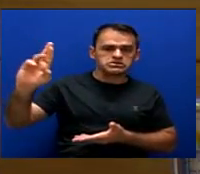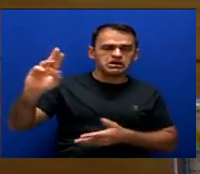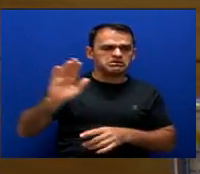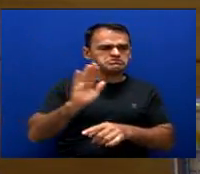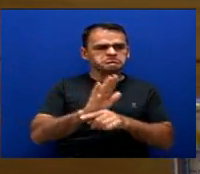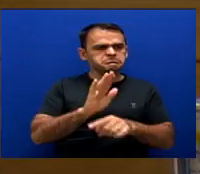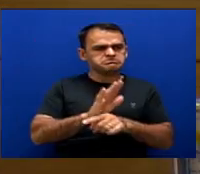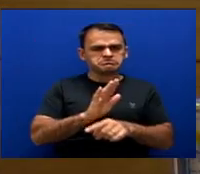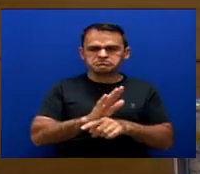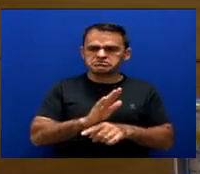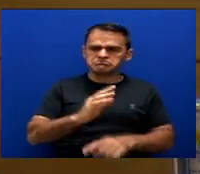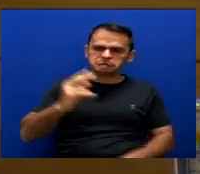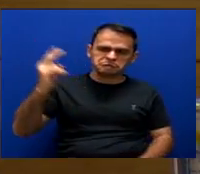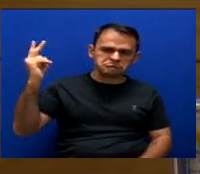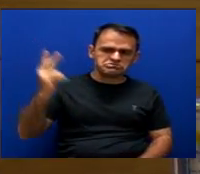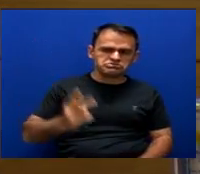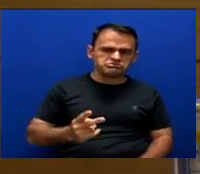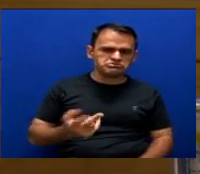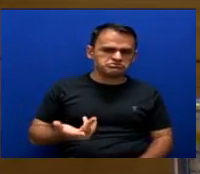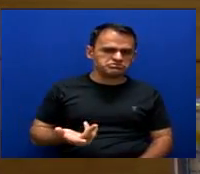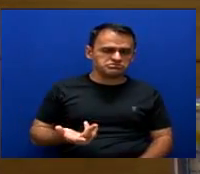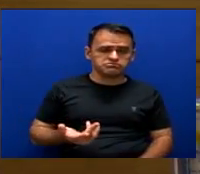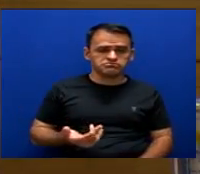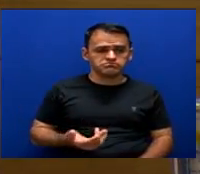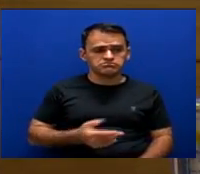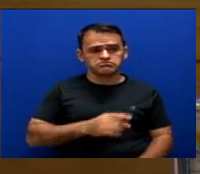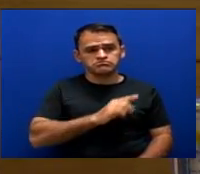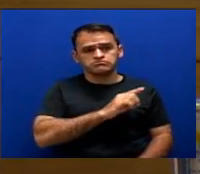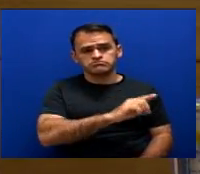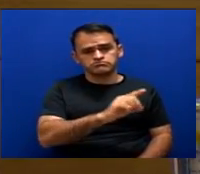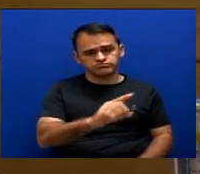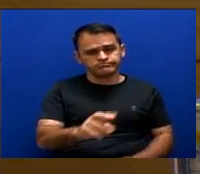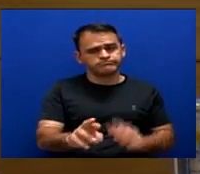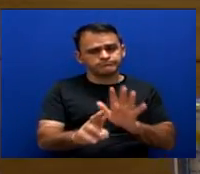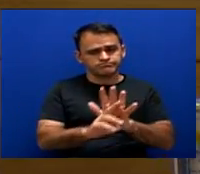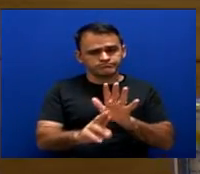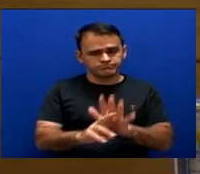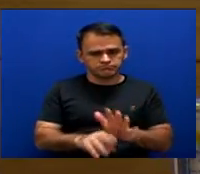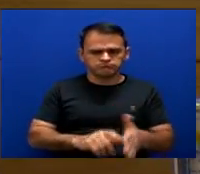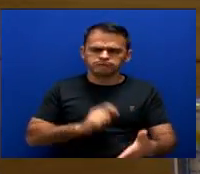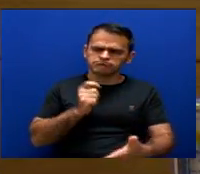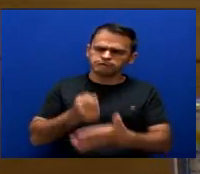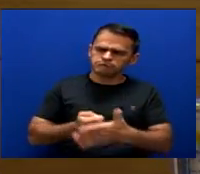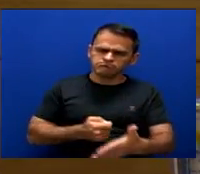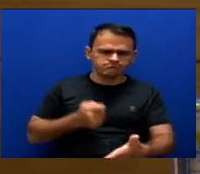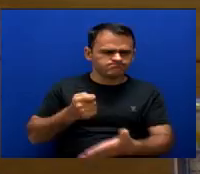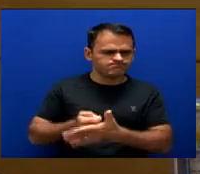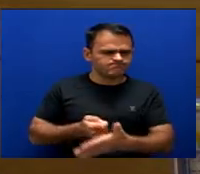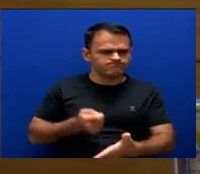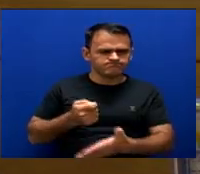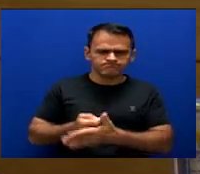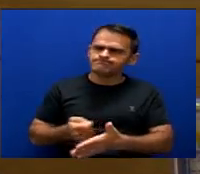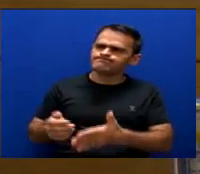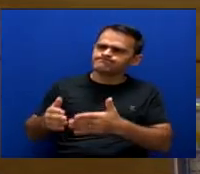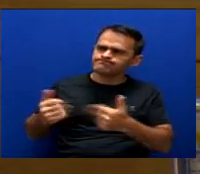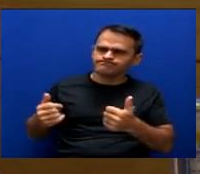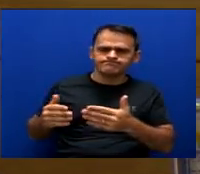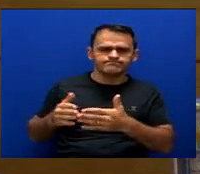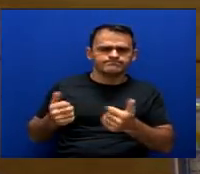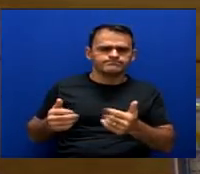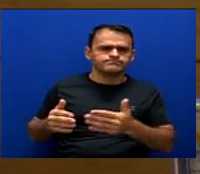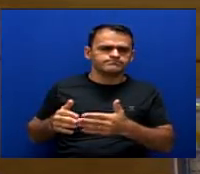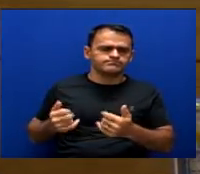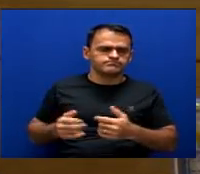aí os nossos representantes têm realmente cobrar porque é a